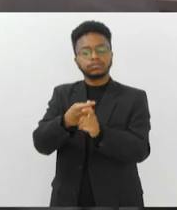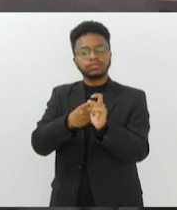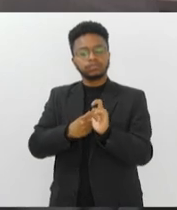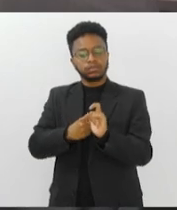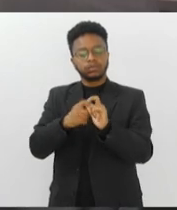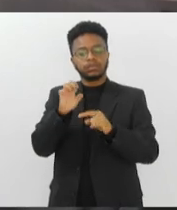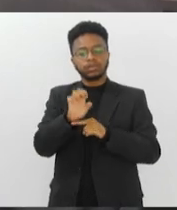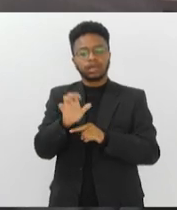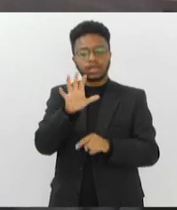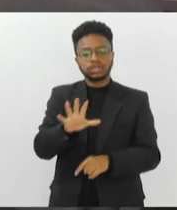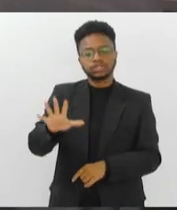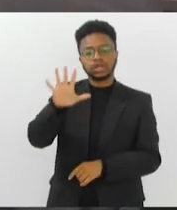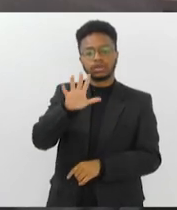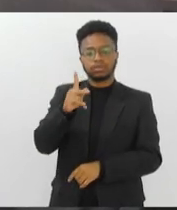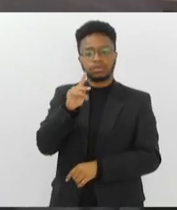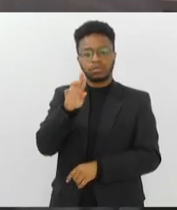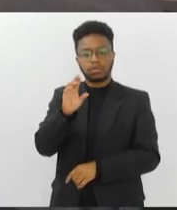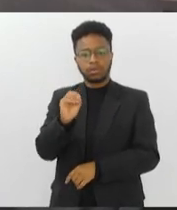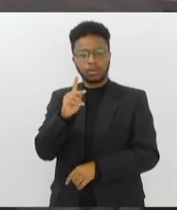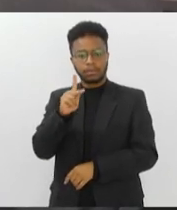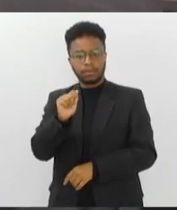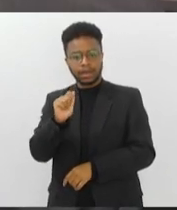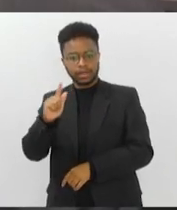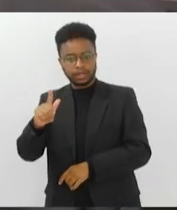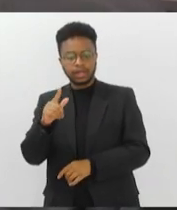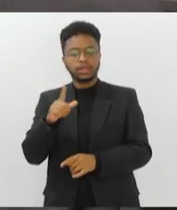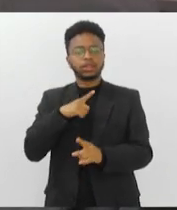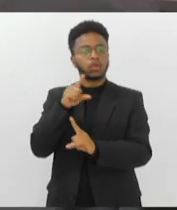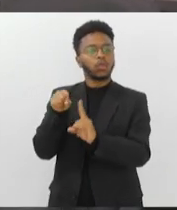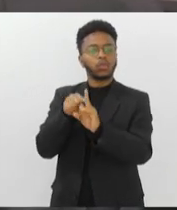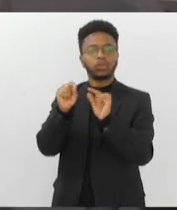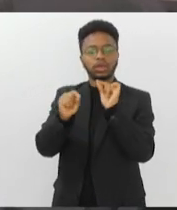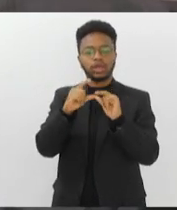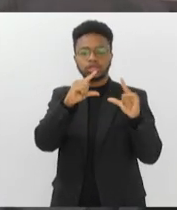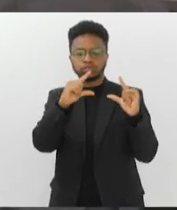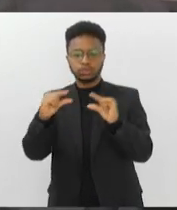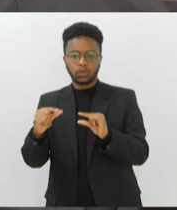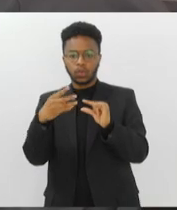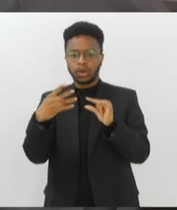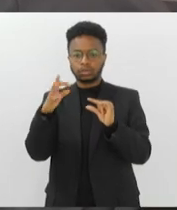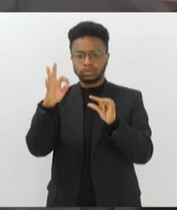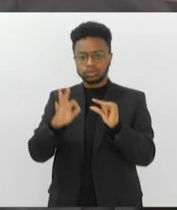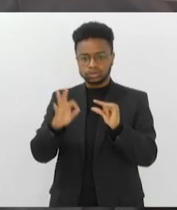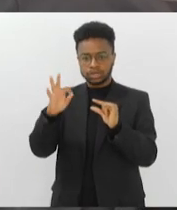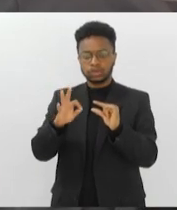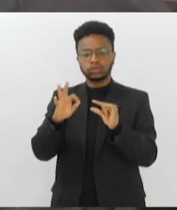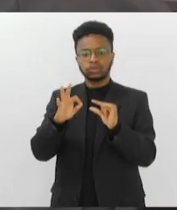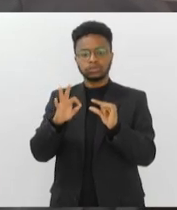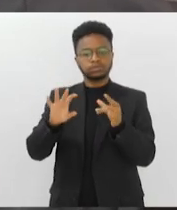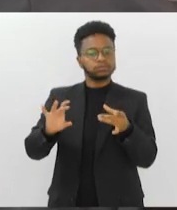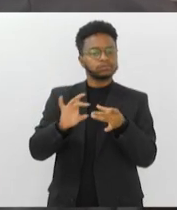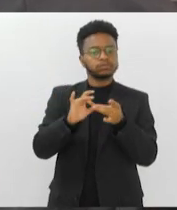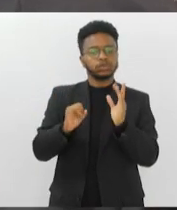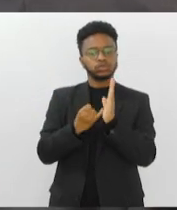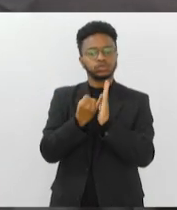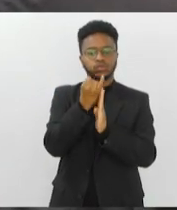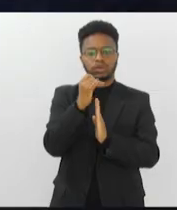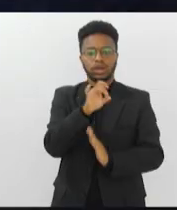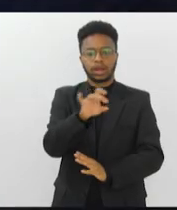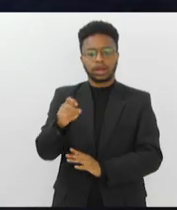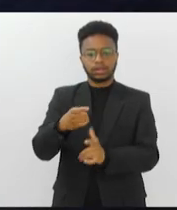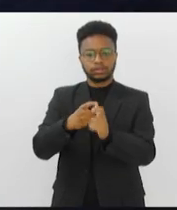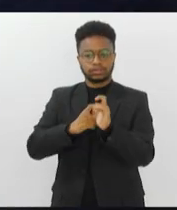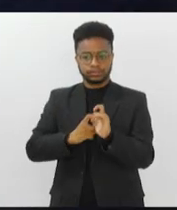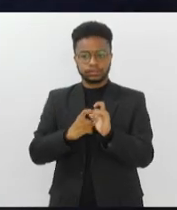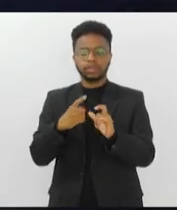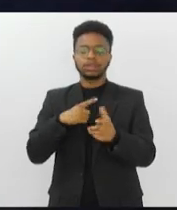dos Estados, o PROPAG, que prevê a redução dos 4% do indexador de juros das dívidas.